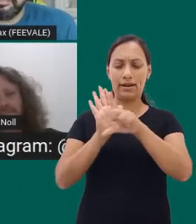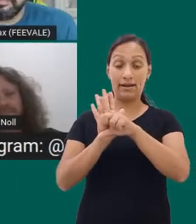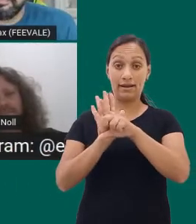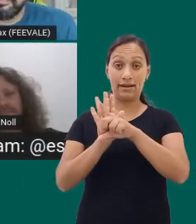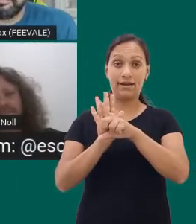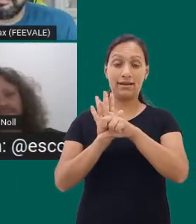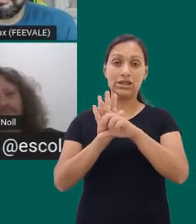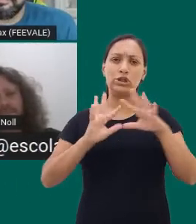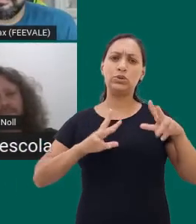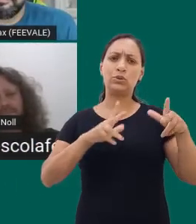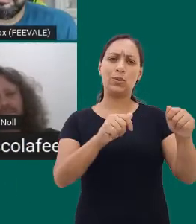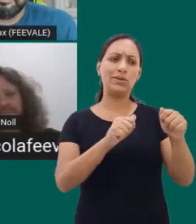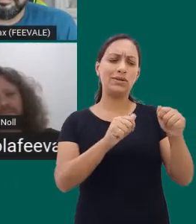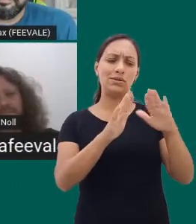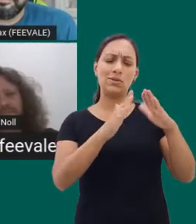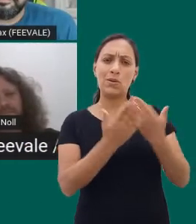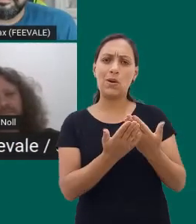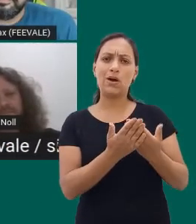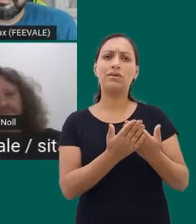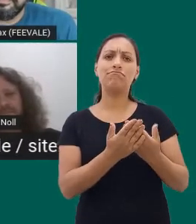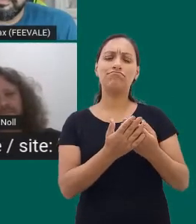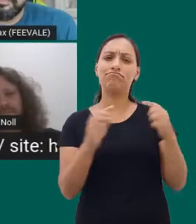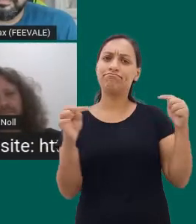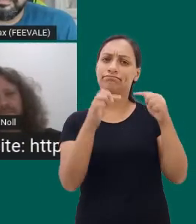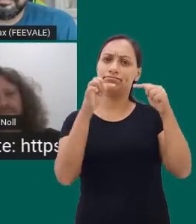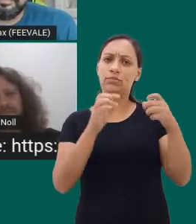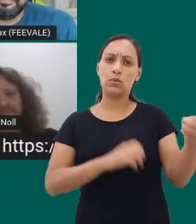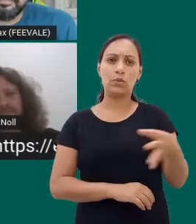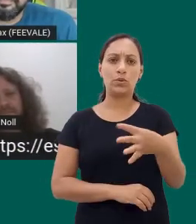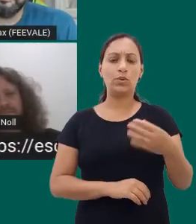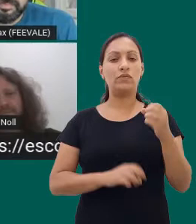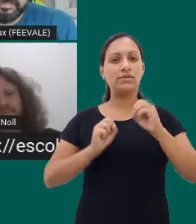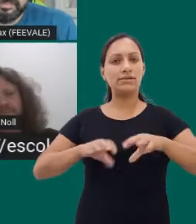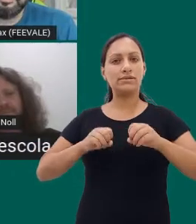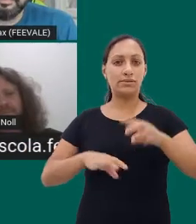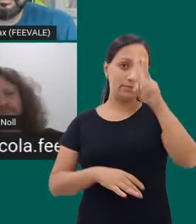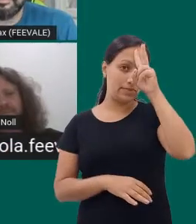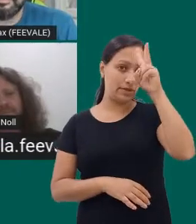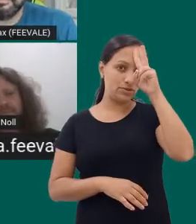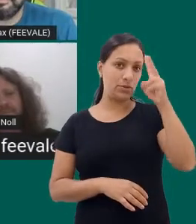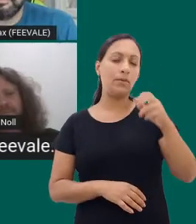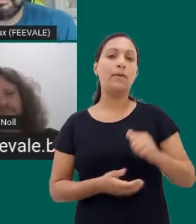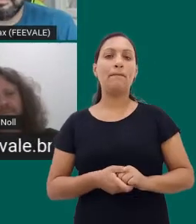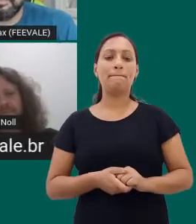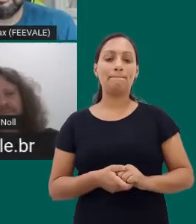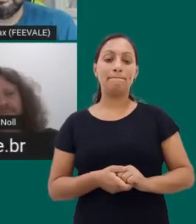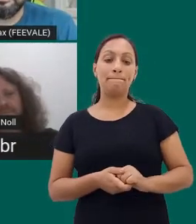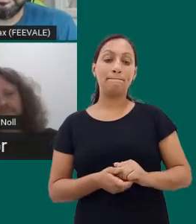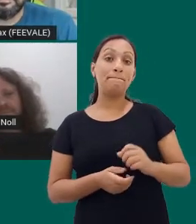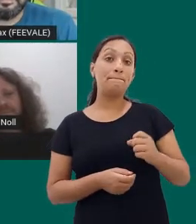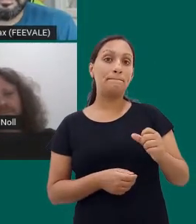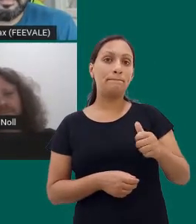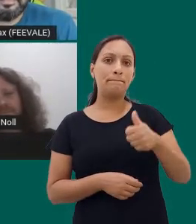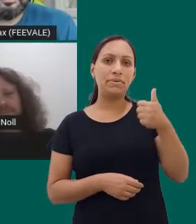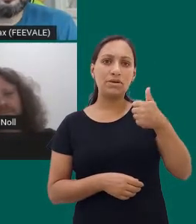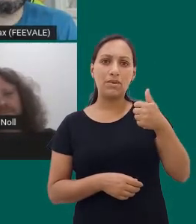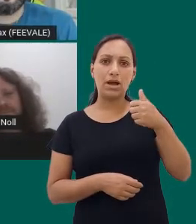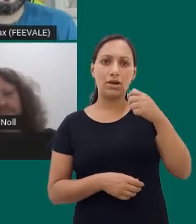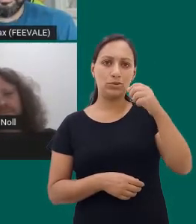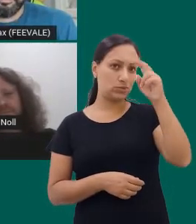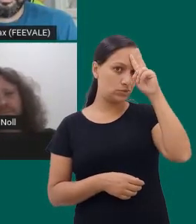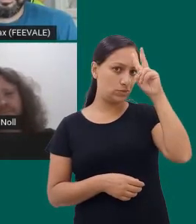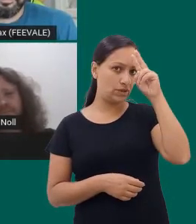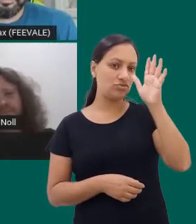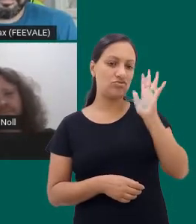escolas estarem de acordo, então, com esse novo ensino médio, né, tendo pelo menos o primeiro ano do ensino médio já com a